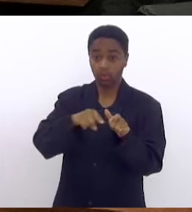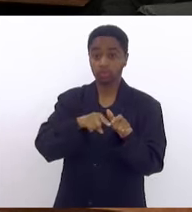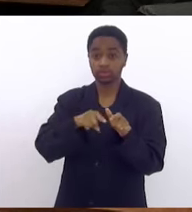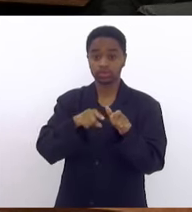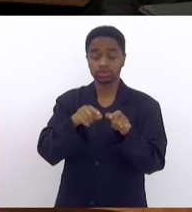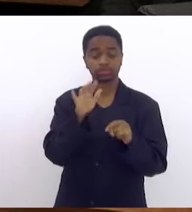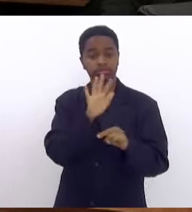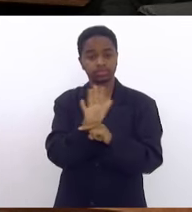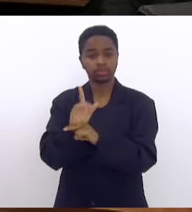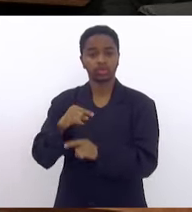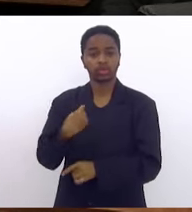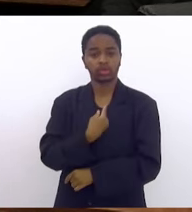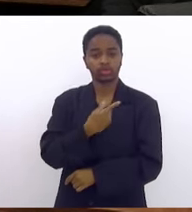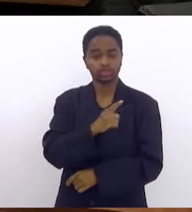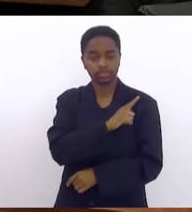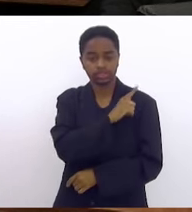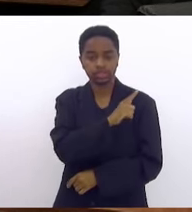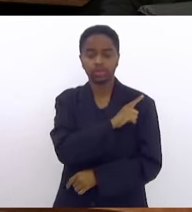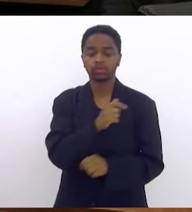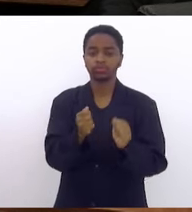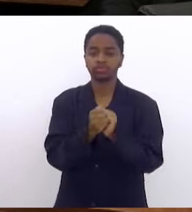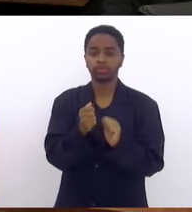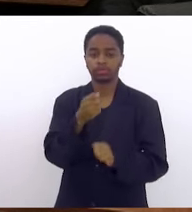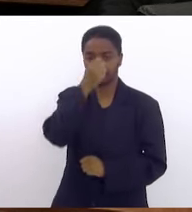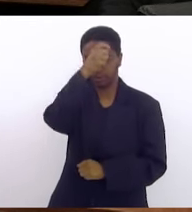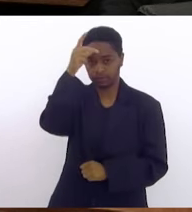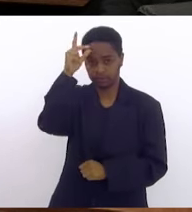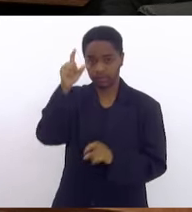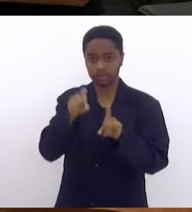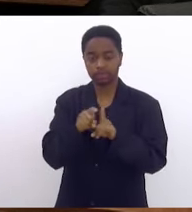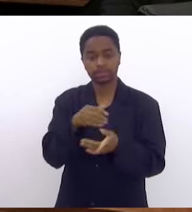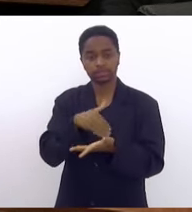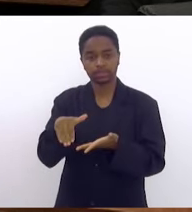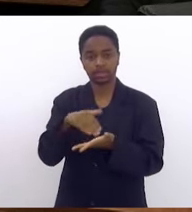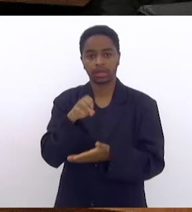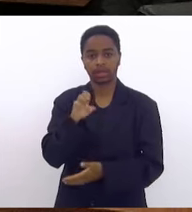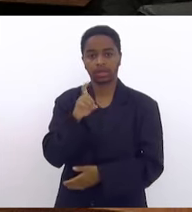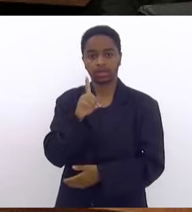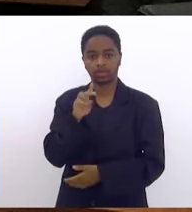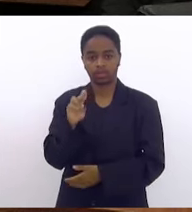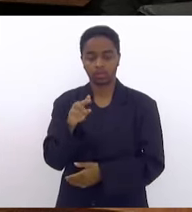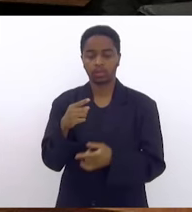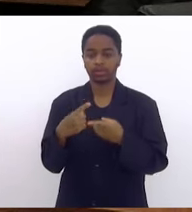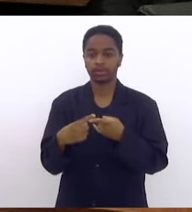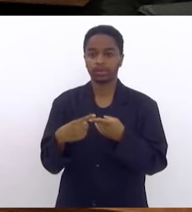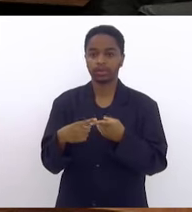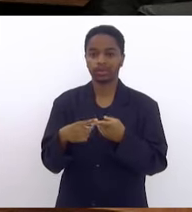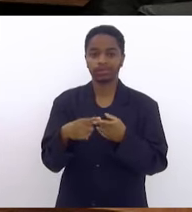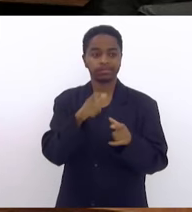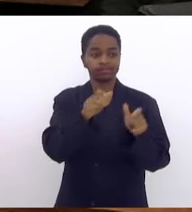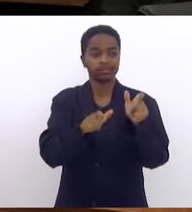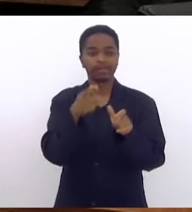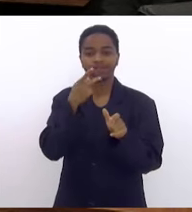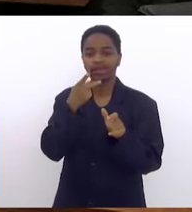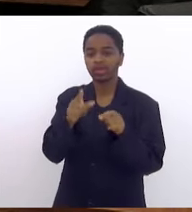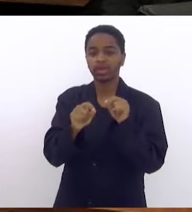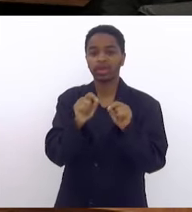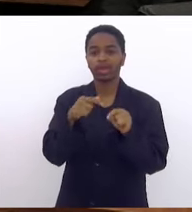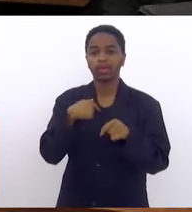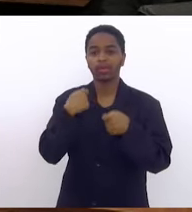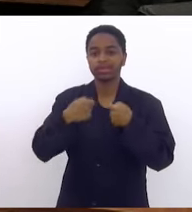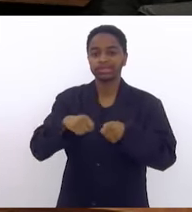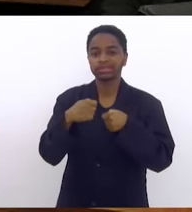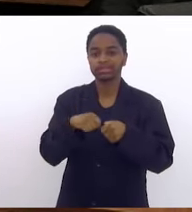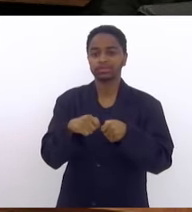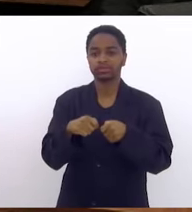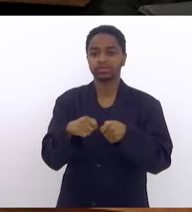nossa gestão, a gestão do nosso prefeito Alain Bombeiro e da gestão do secretário Edu Jordão. Eles ficam falando, esse deputado, que eu tenho que sair, né? Todo